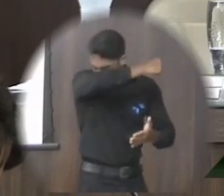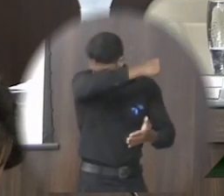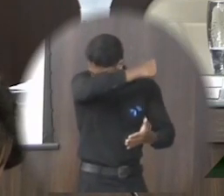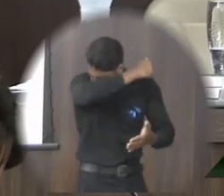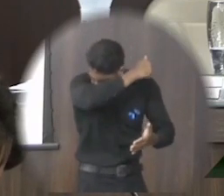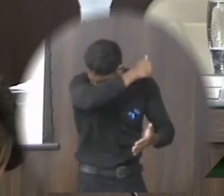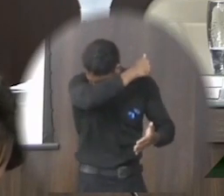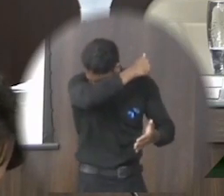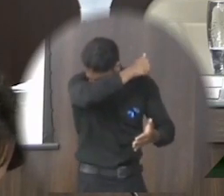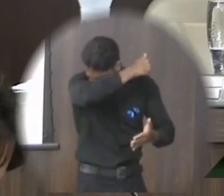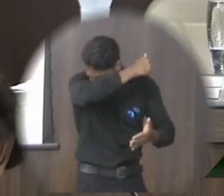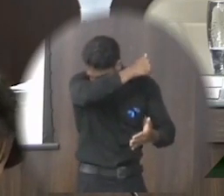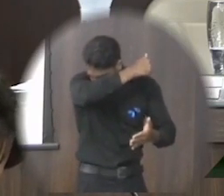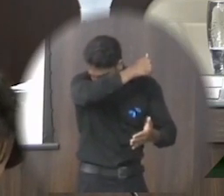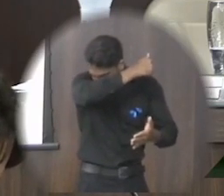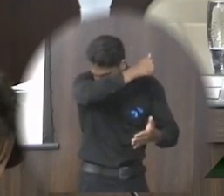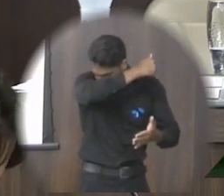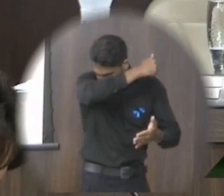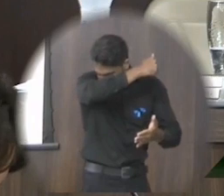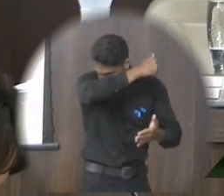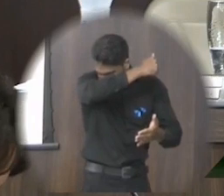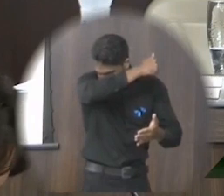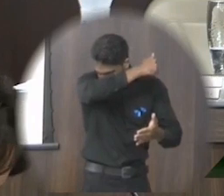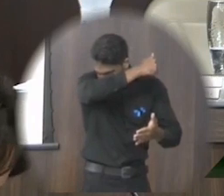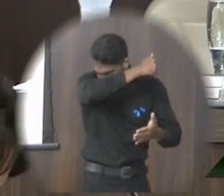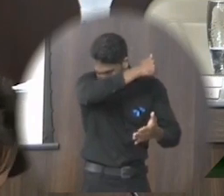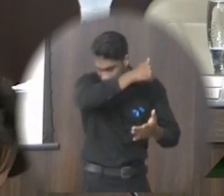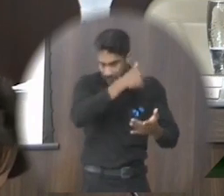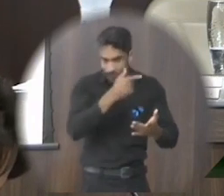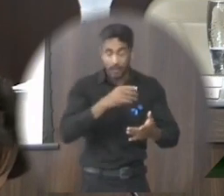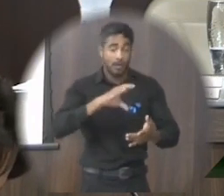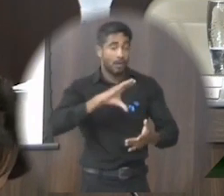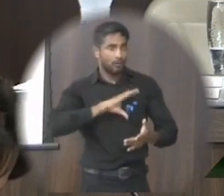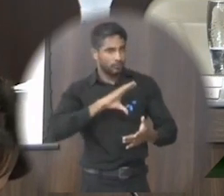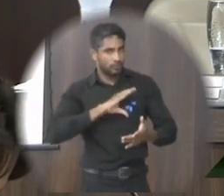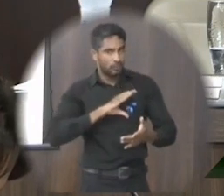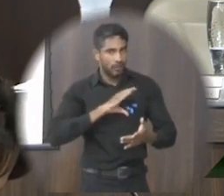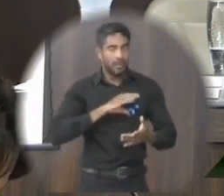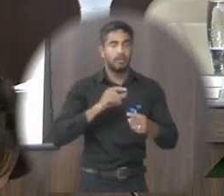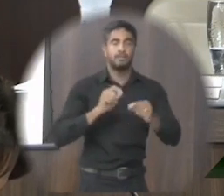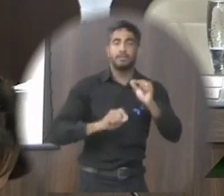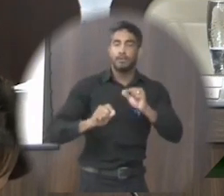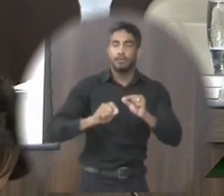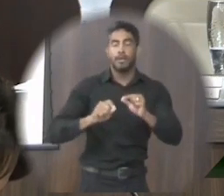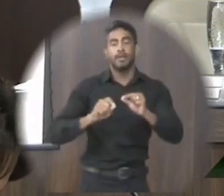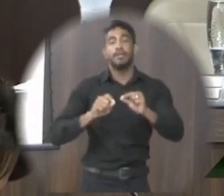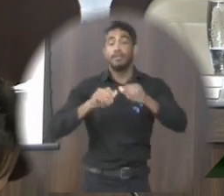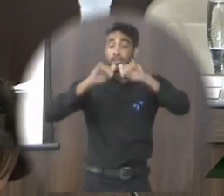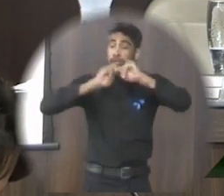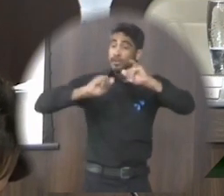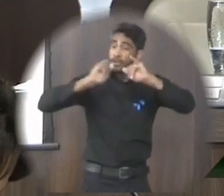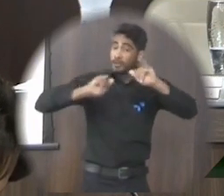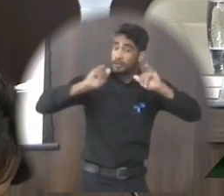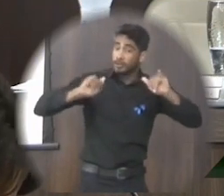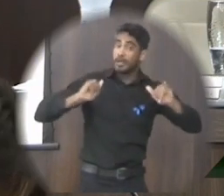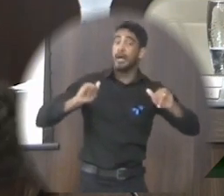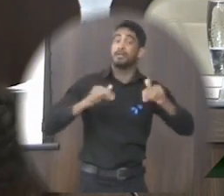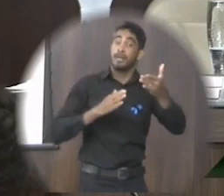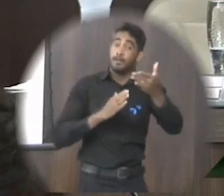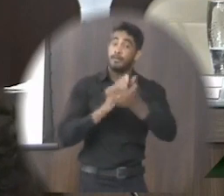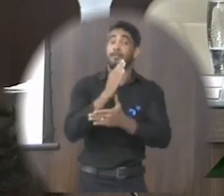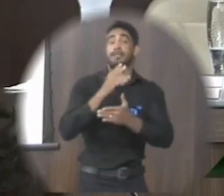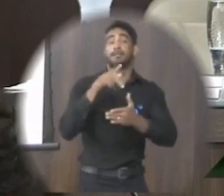gente pede aos colegas, né, ficarei muito grato se os senhores julgarem interessantes a aprovação